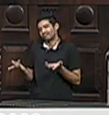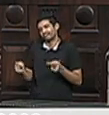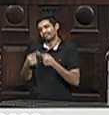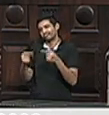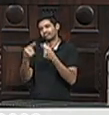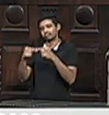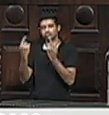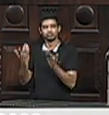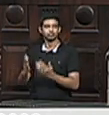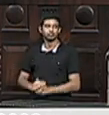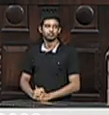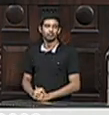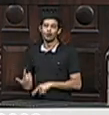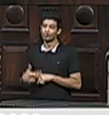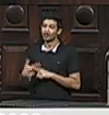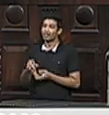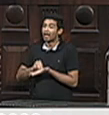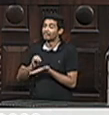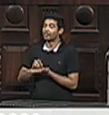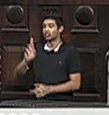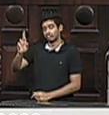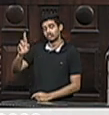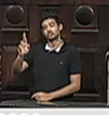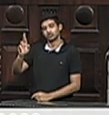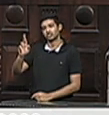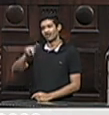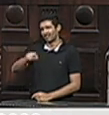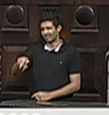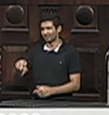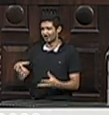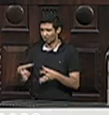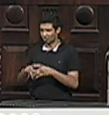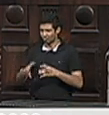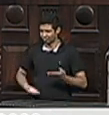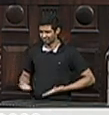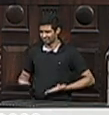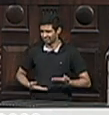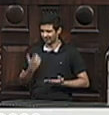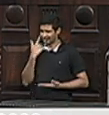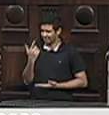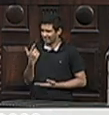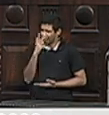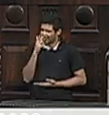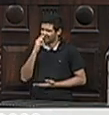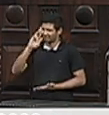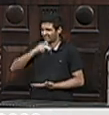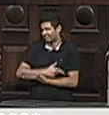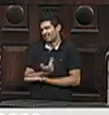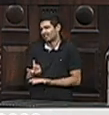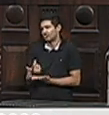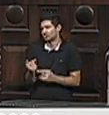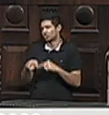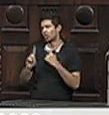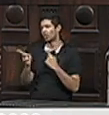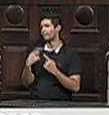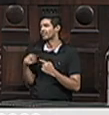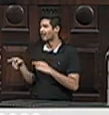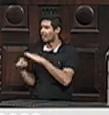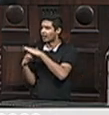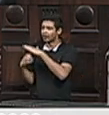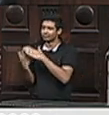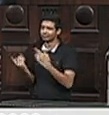deliberar. Nós não concordamos com o projeto ora em pauta e, se ele for levado à votação dessa maneira, o nosso voto será